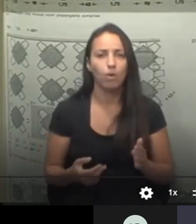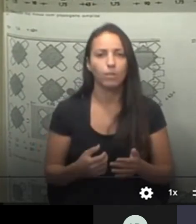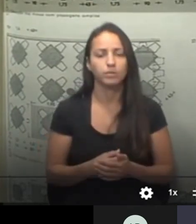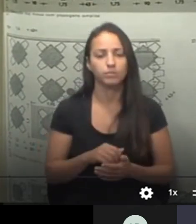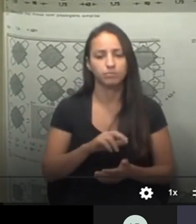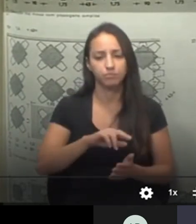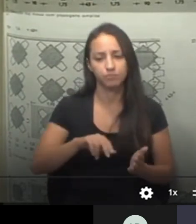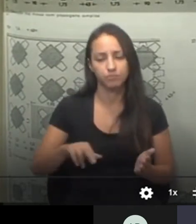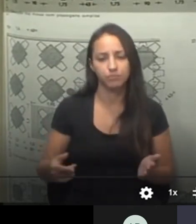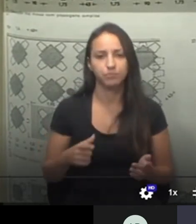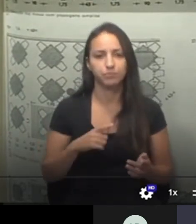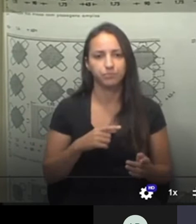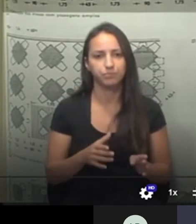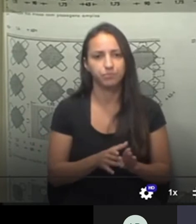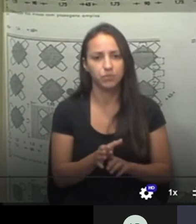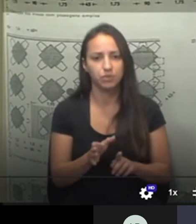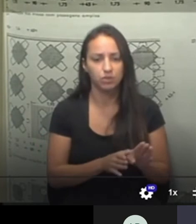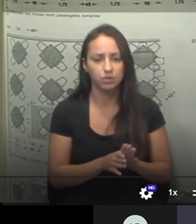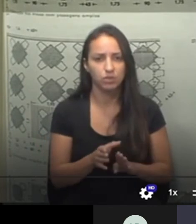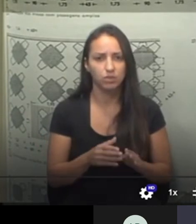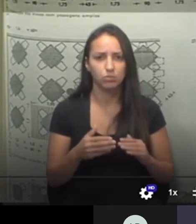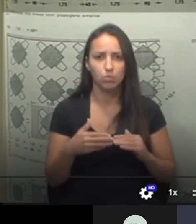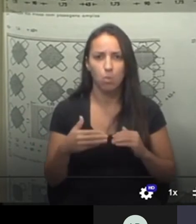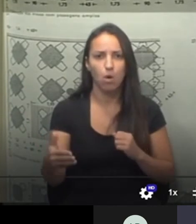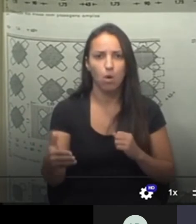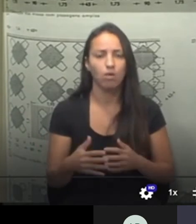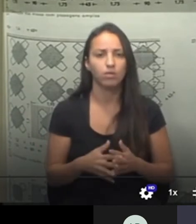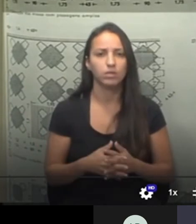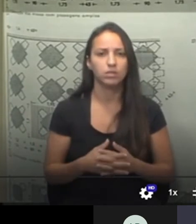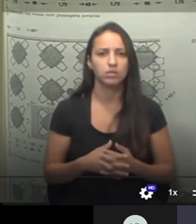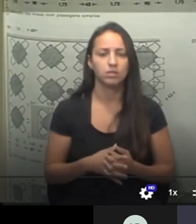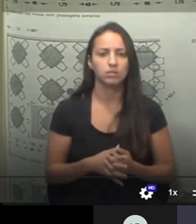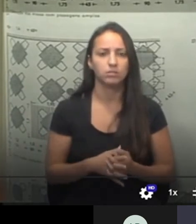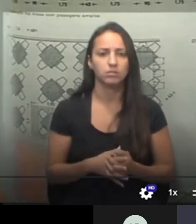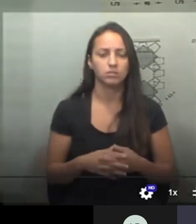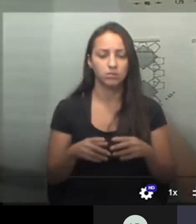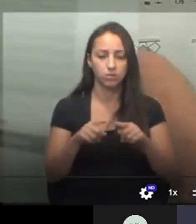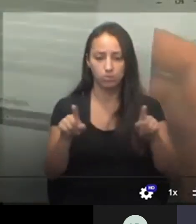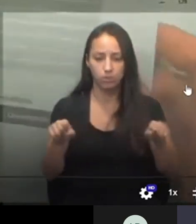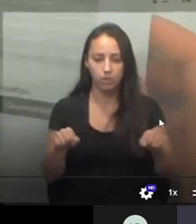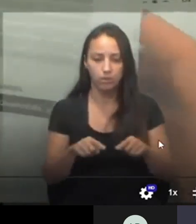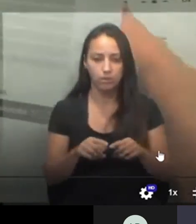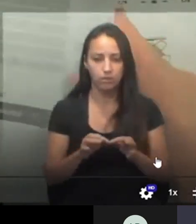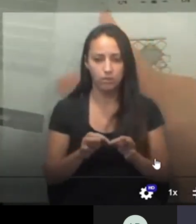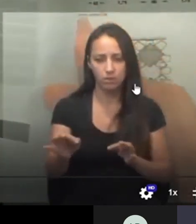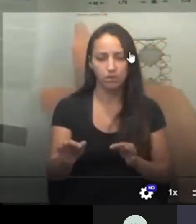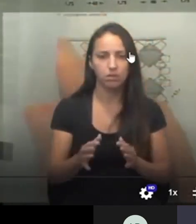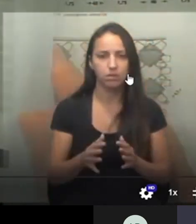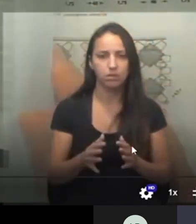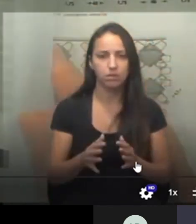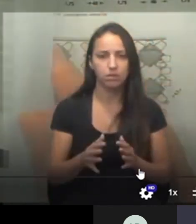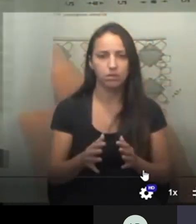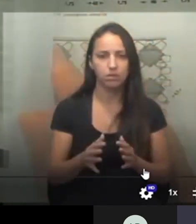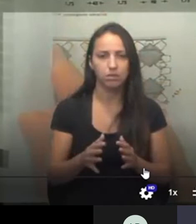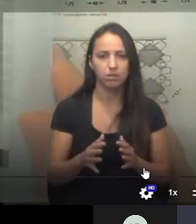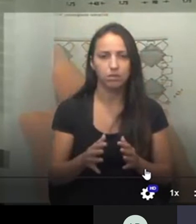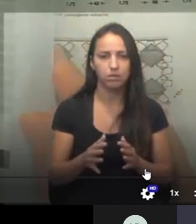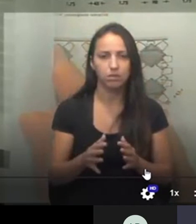sempre vai ter indicação de mobiliário, indicação de dimensões, olha, no caso aqui da